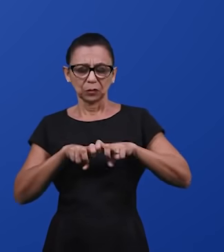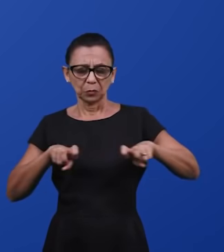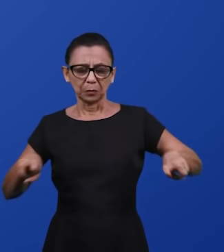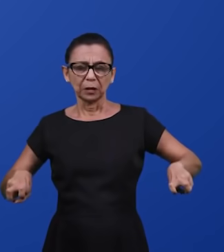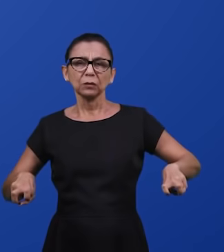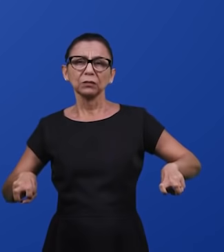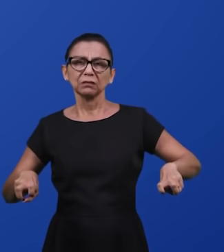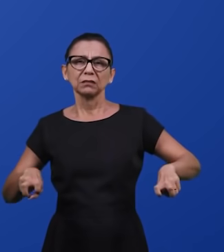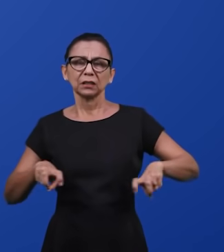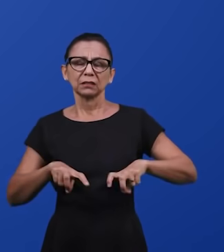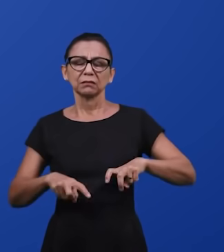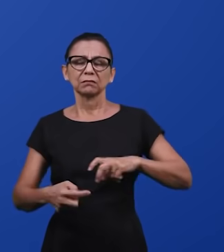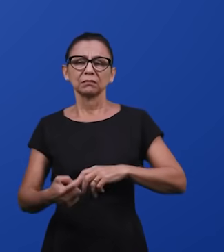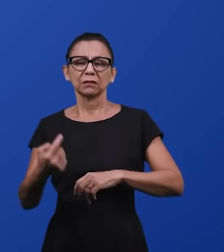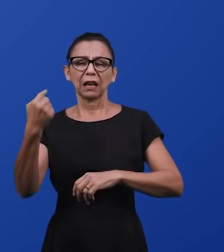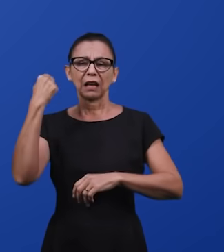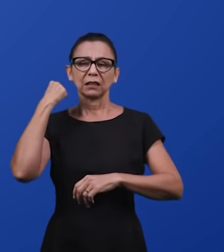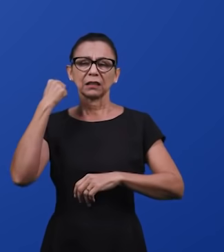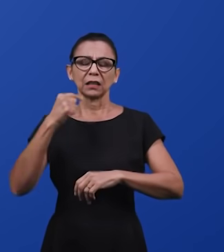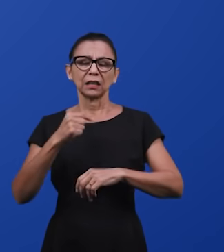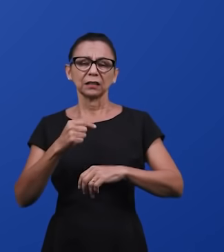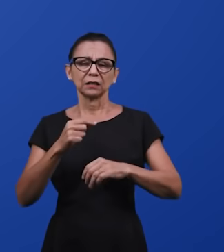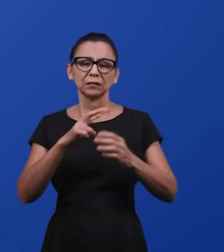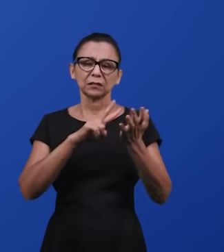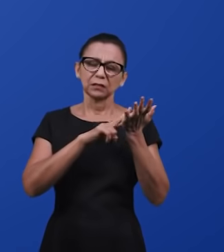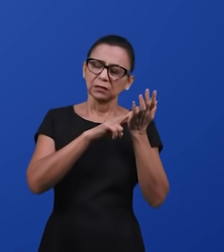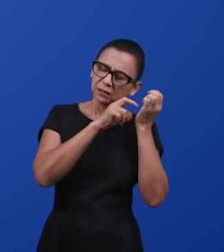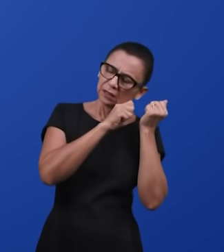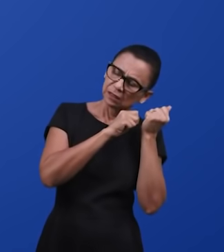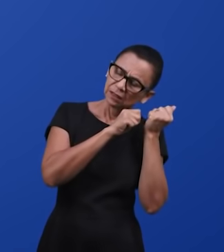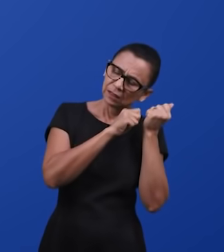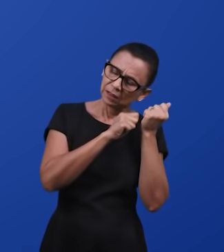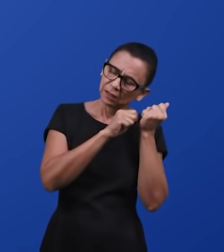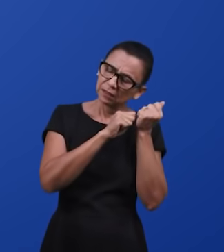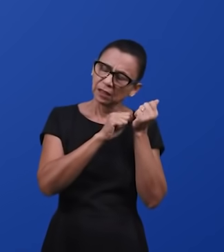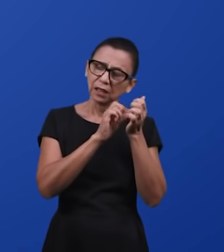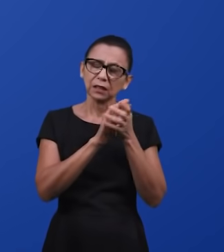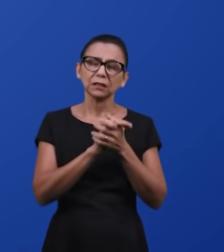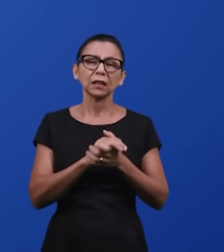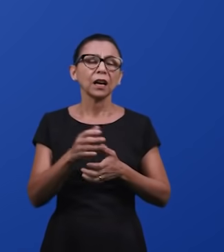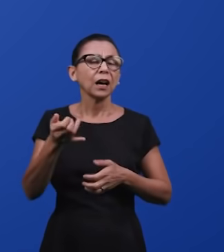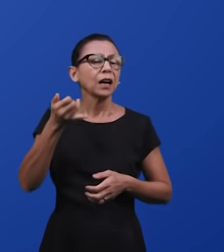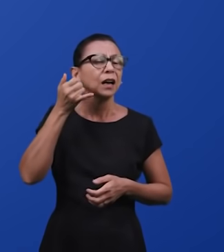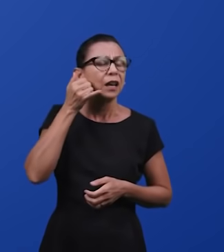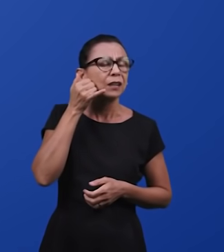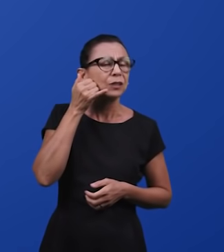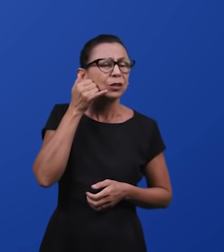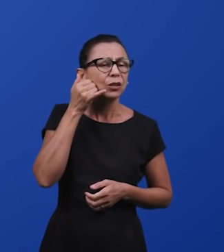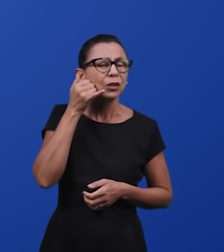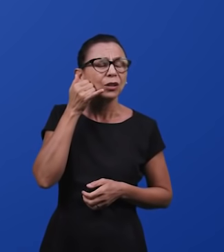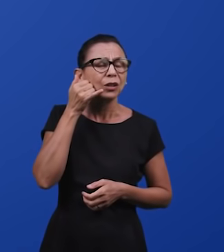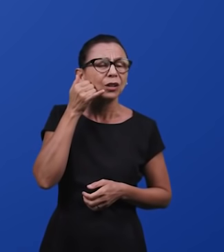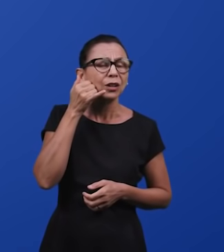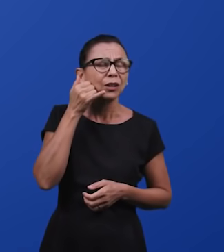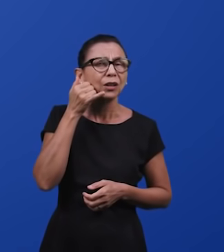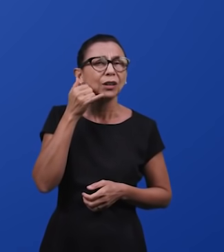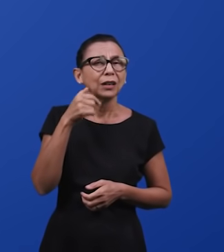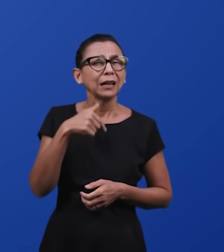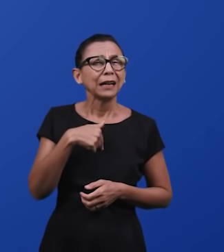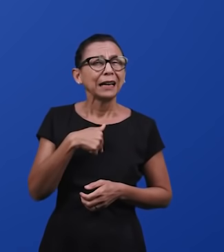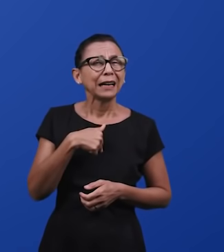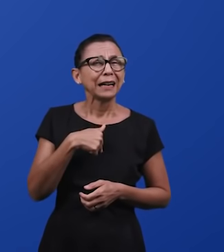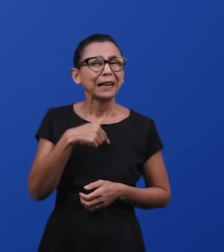E ela se preocupou até mesmo o que era. Aconteceu alguma coisa, né? Mas o pastor perguntou para essa irmã: você pode responder